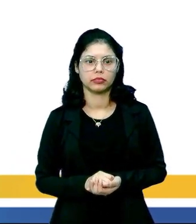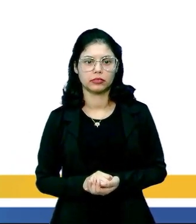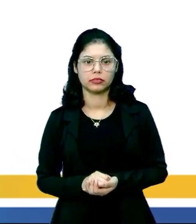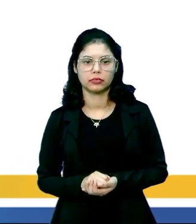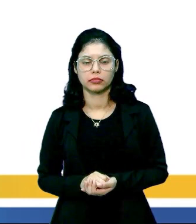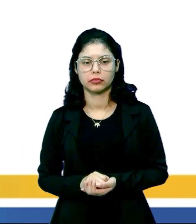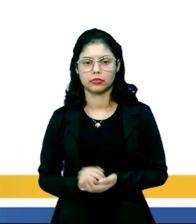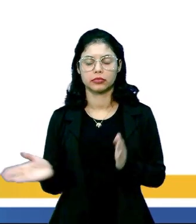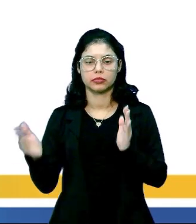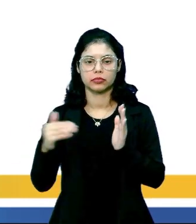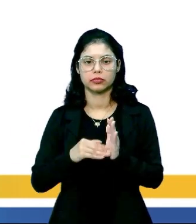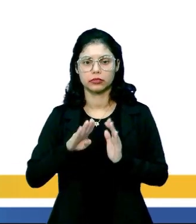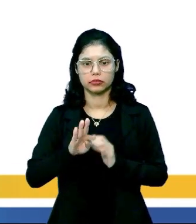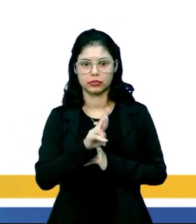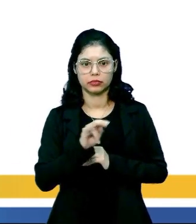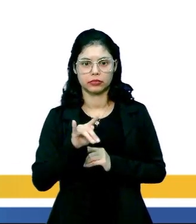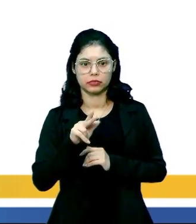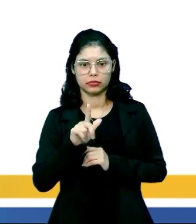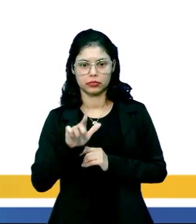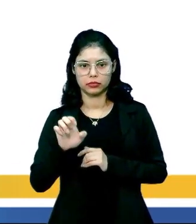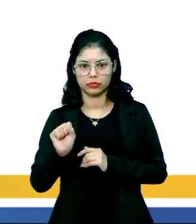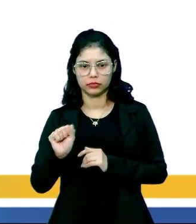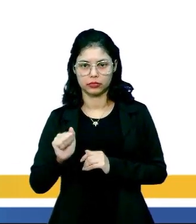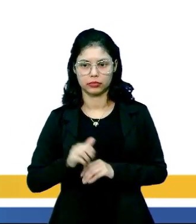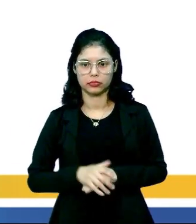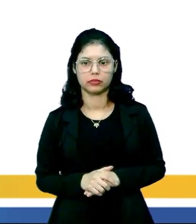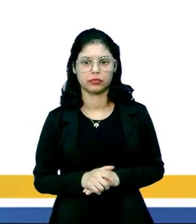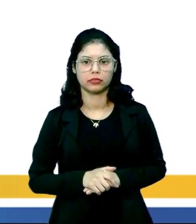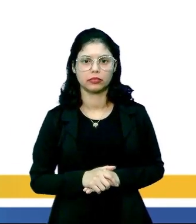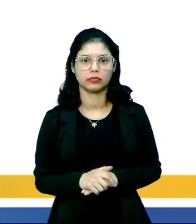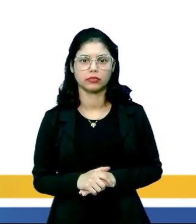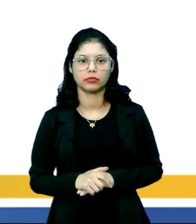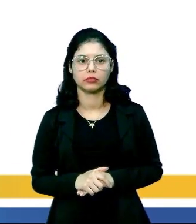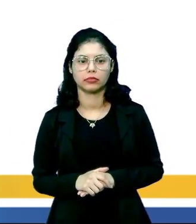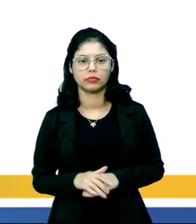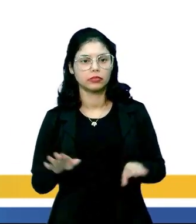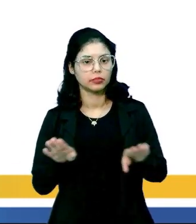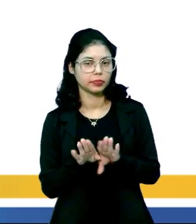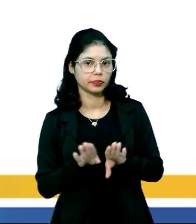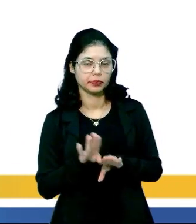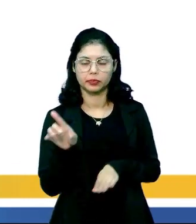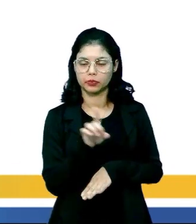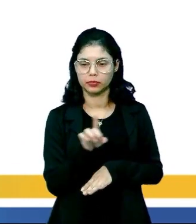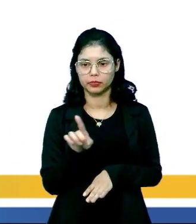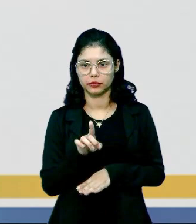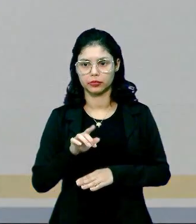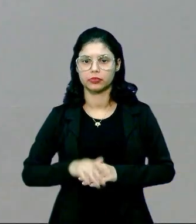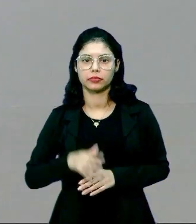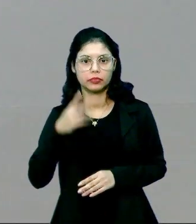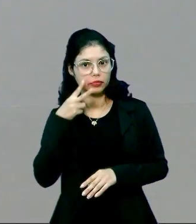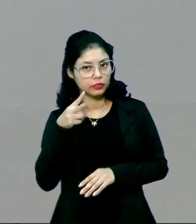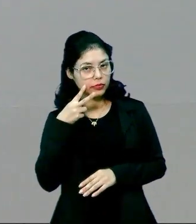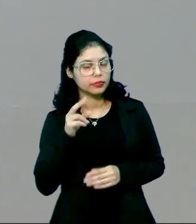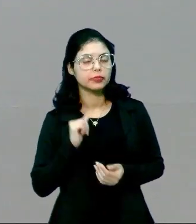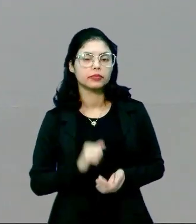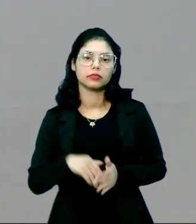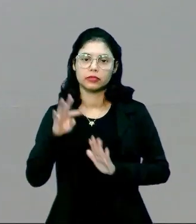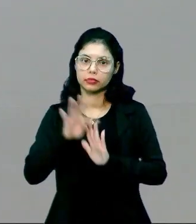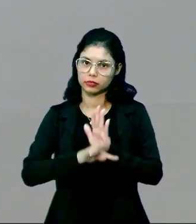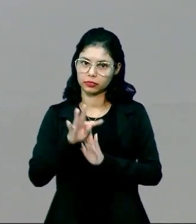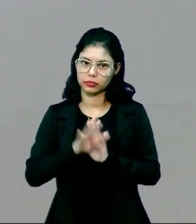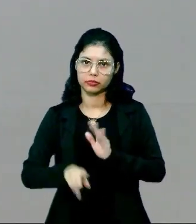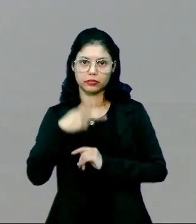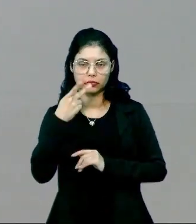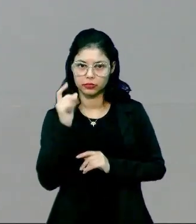astrud Frank sinata e até o Beatles não você vê que no texto